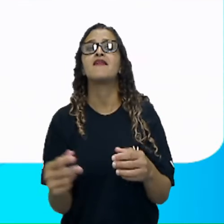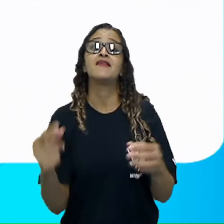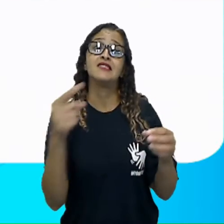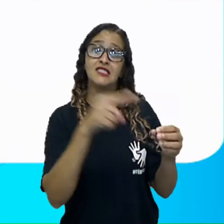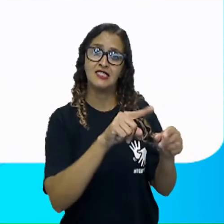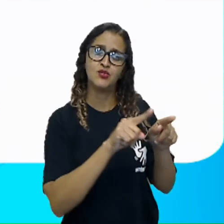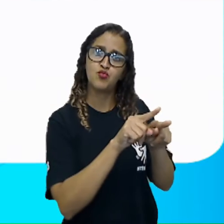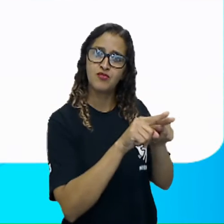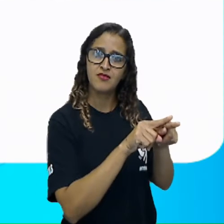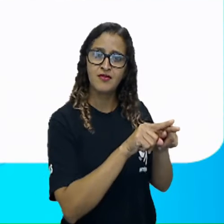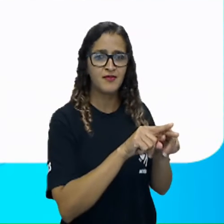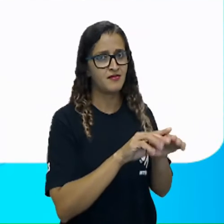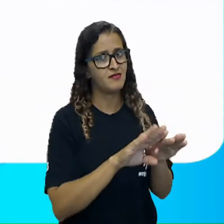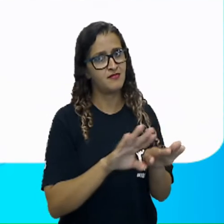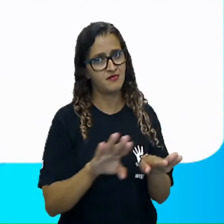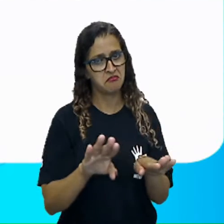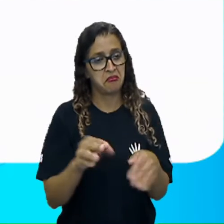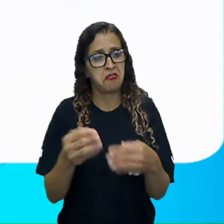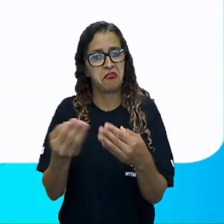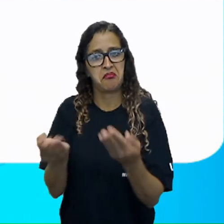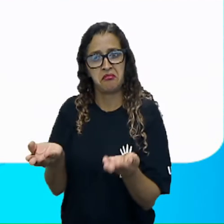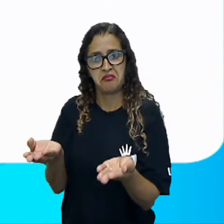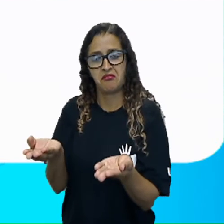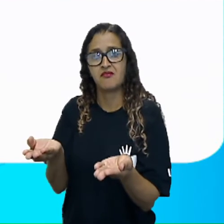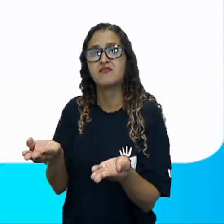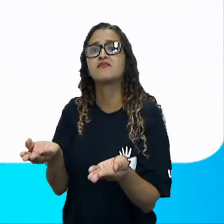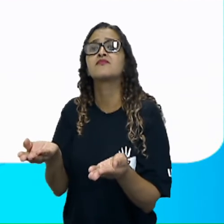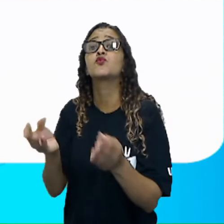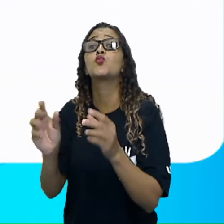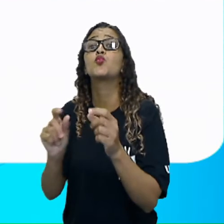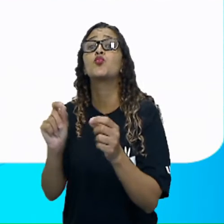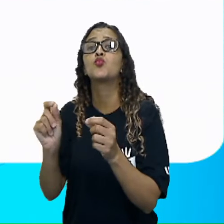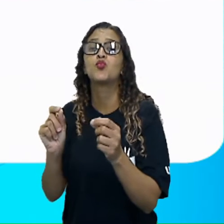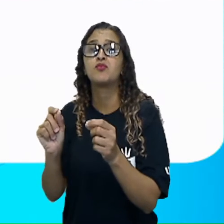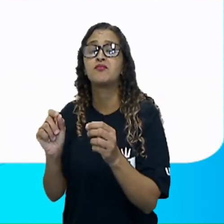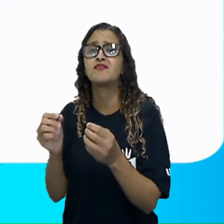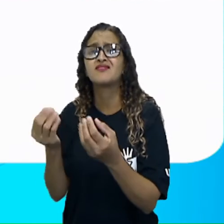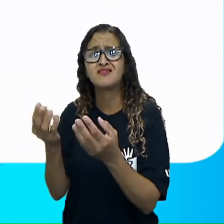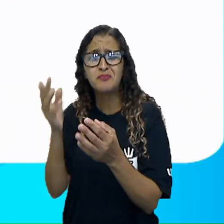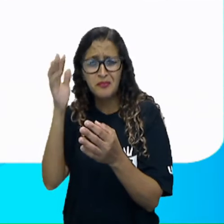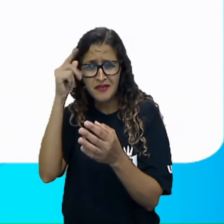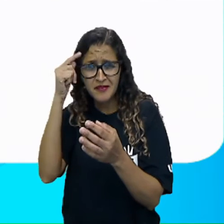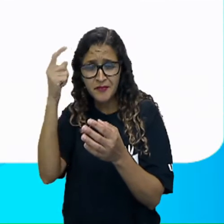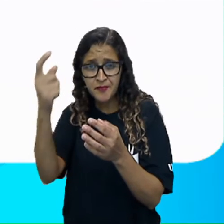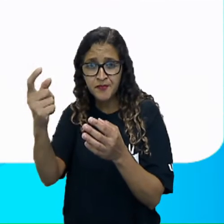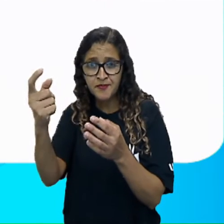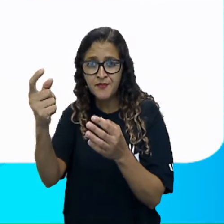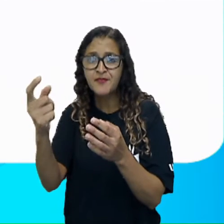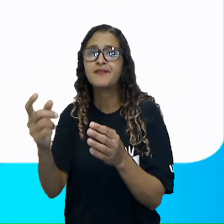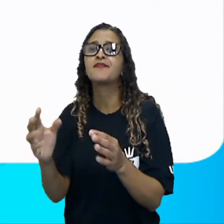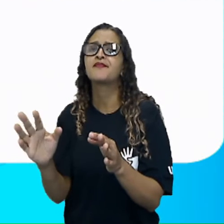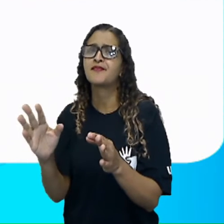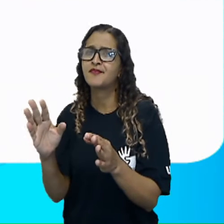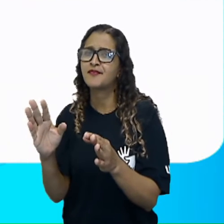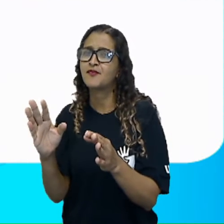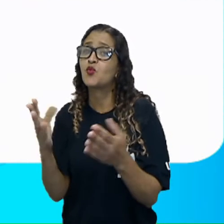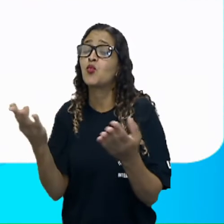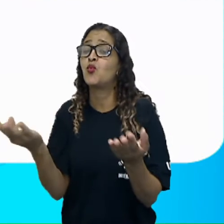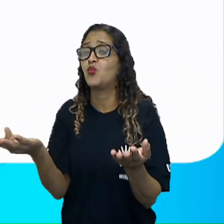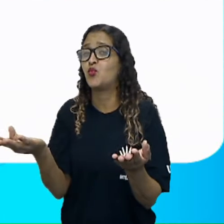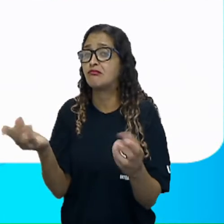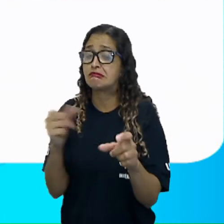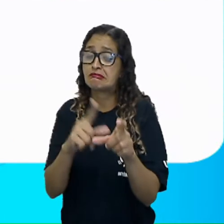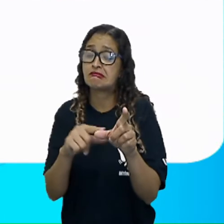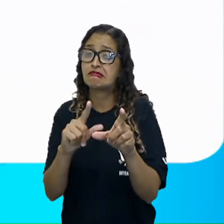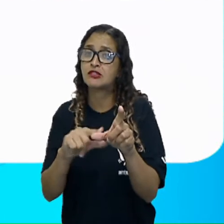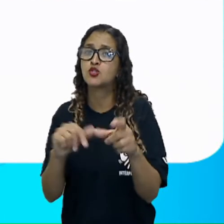Que ela não quer conhecer a cidade, ela quer ficar na cidade, ela quer que o irmão fique lá ou